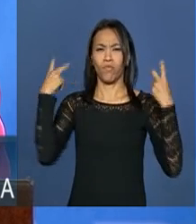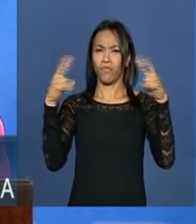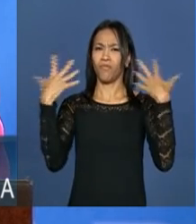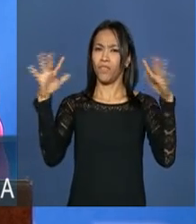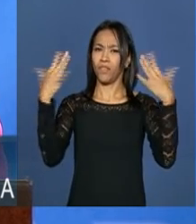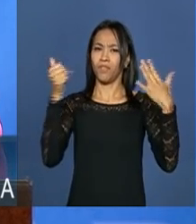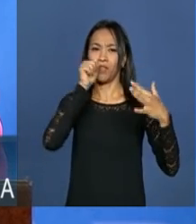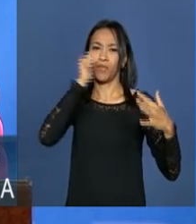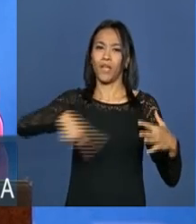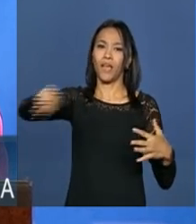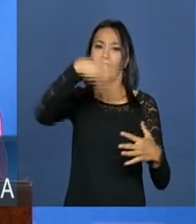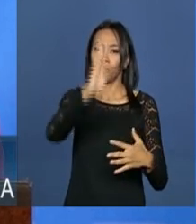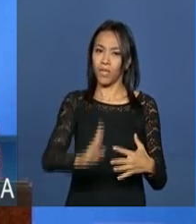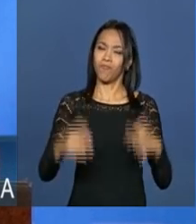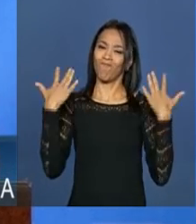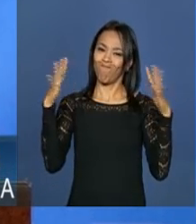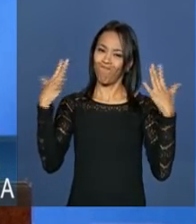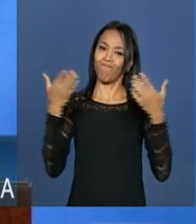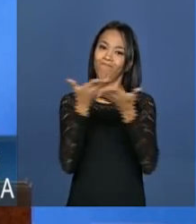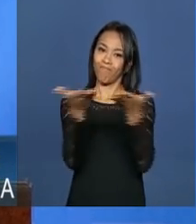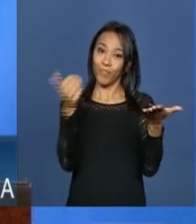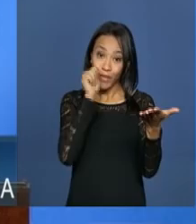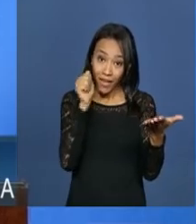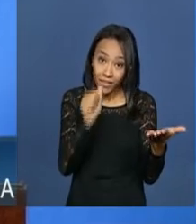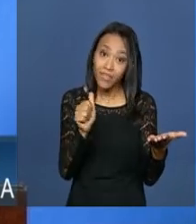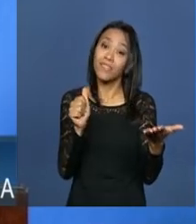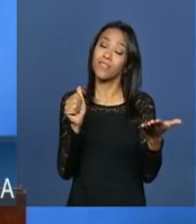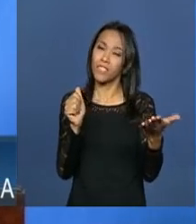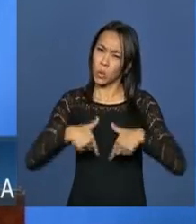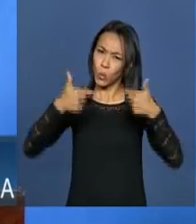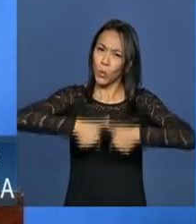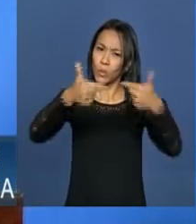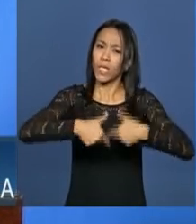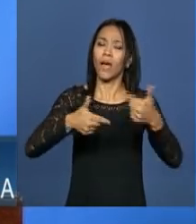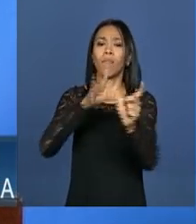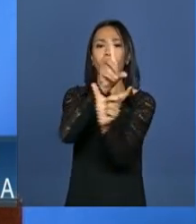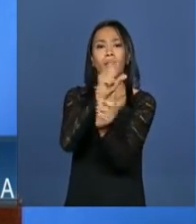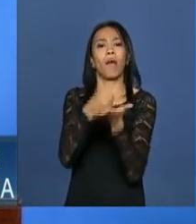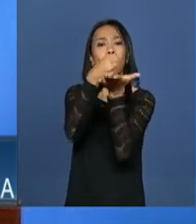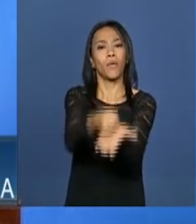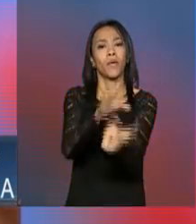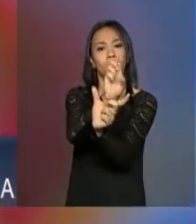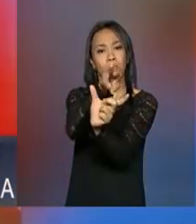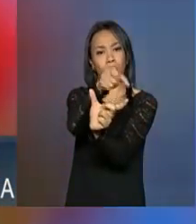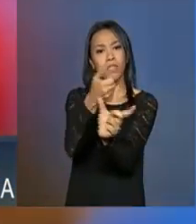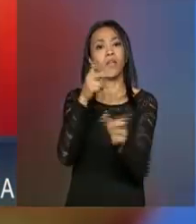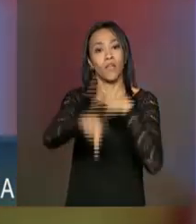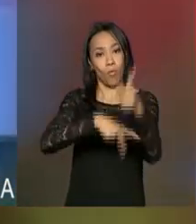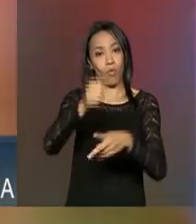mulheres brasileiras! Mulheres a favor da democracia, a favor do povo